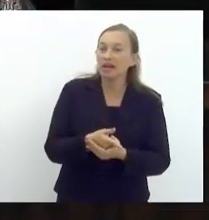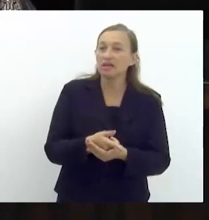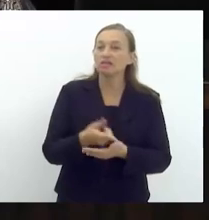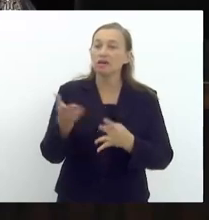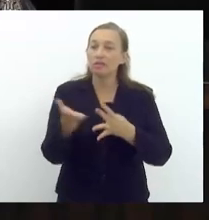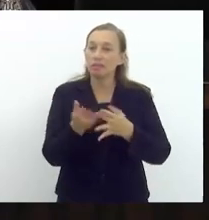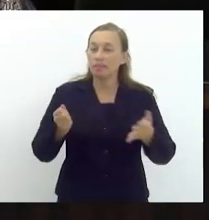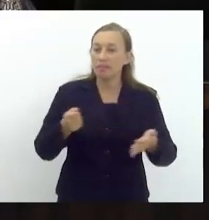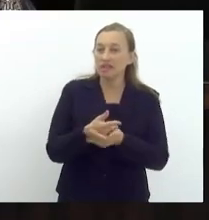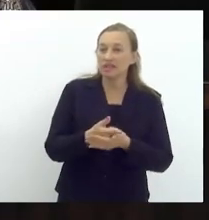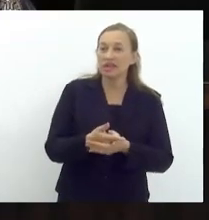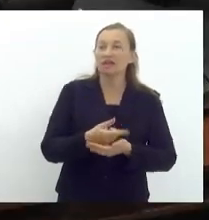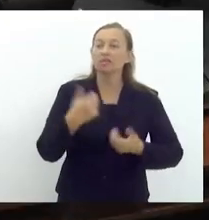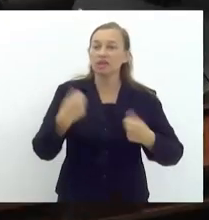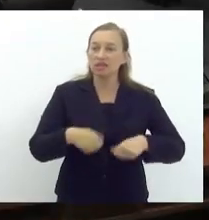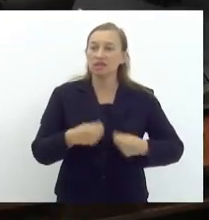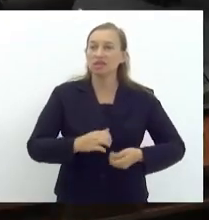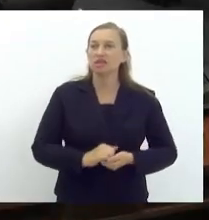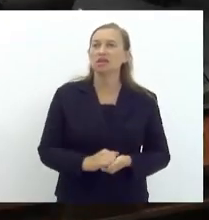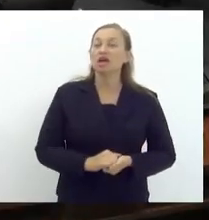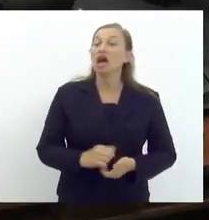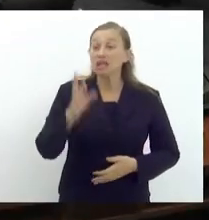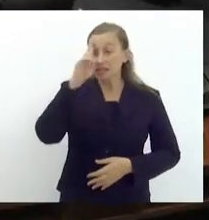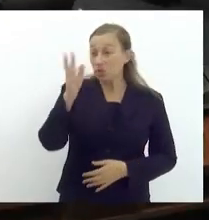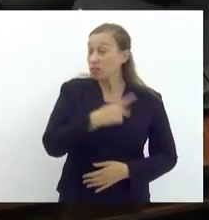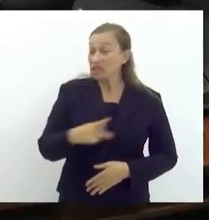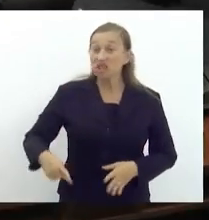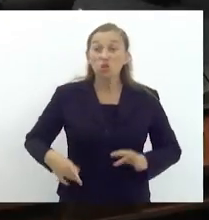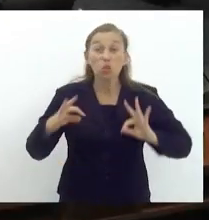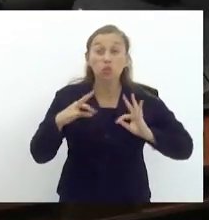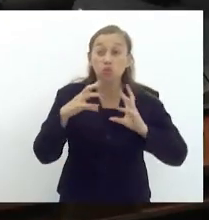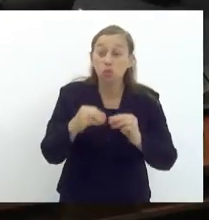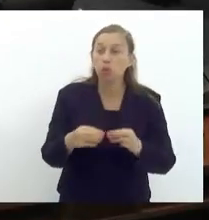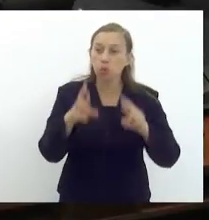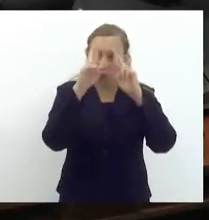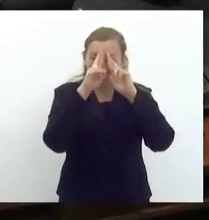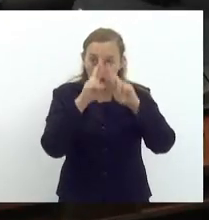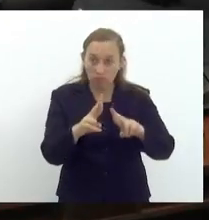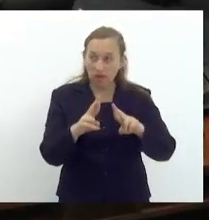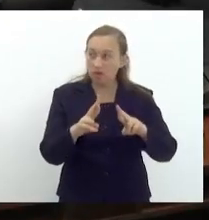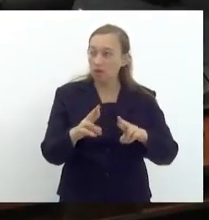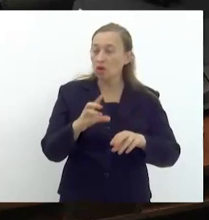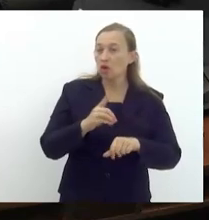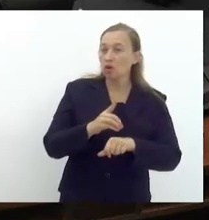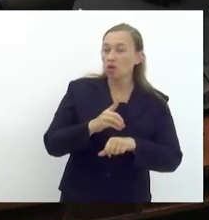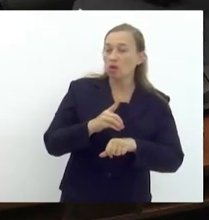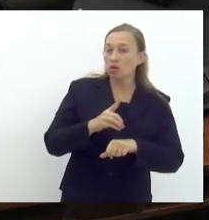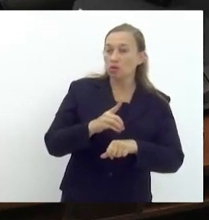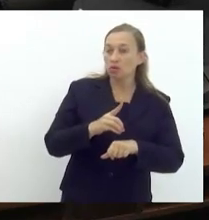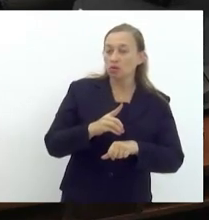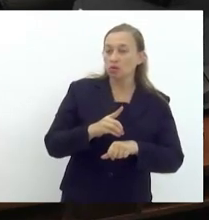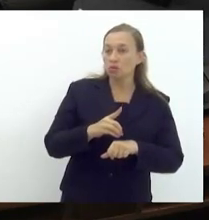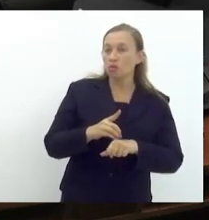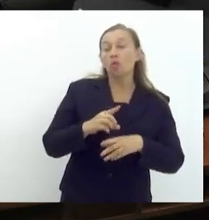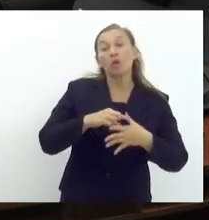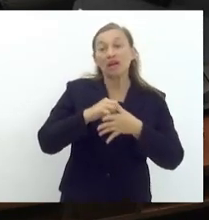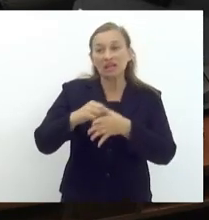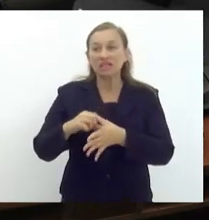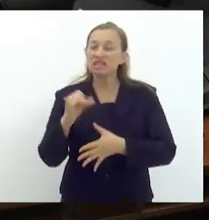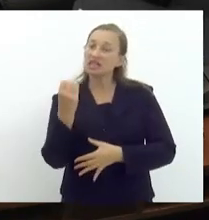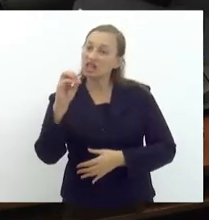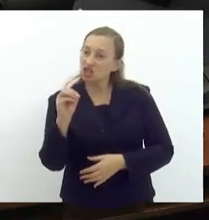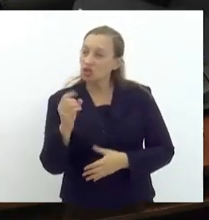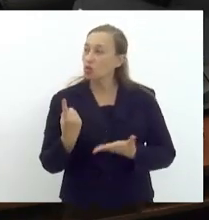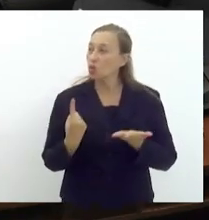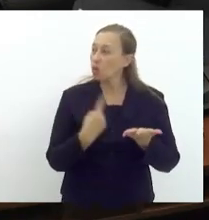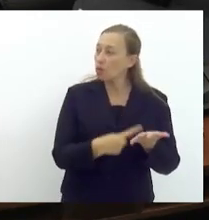que tava vencida senhor presidente com todo respeito ao nosso líder de Serginho Esse é um compromisso que